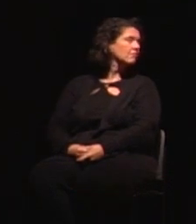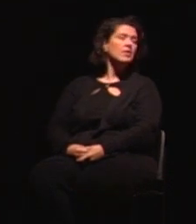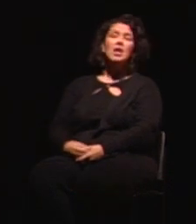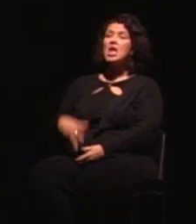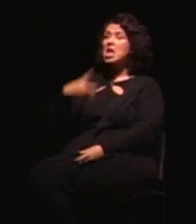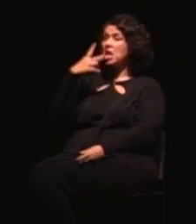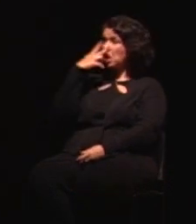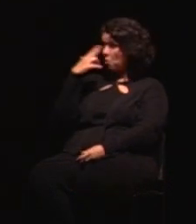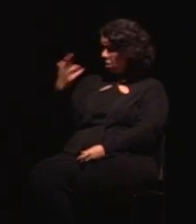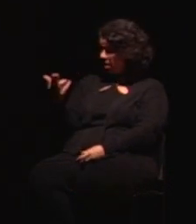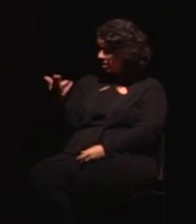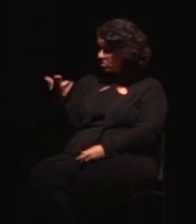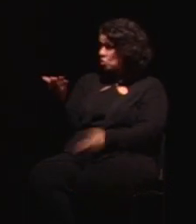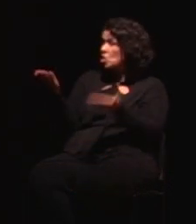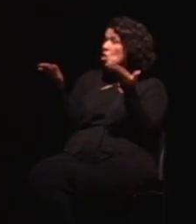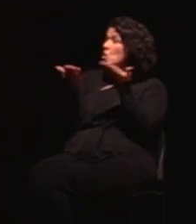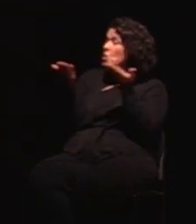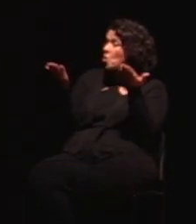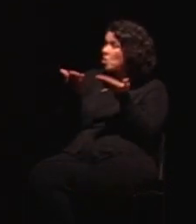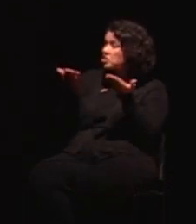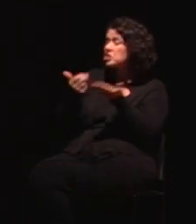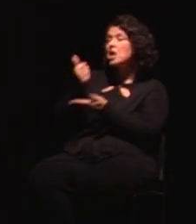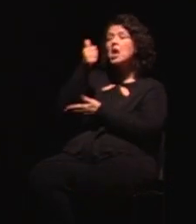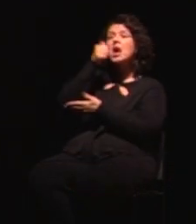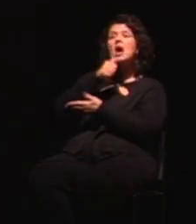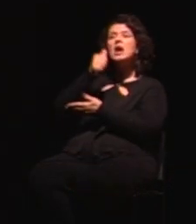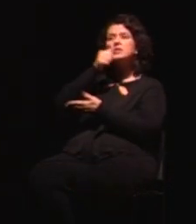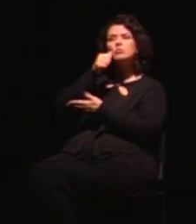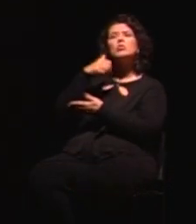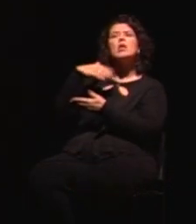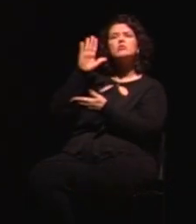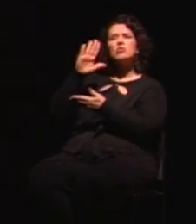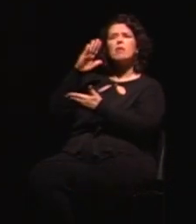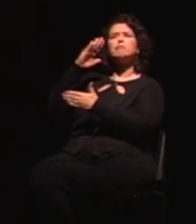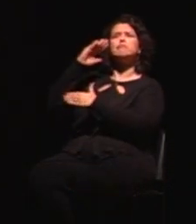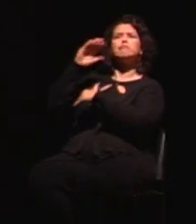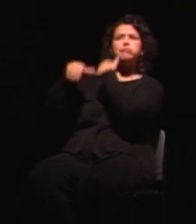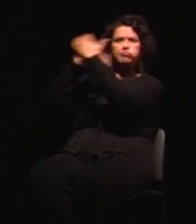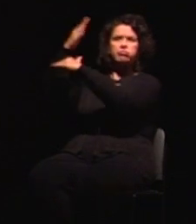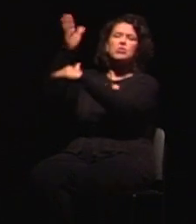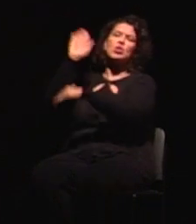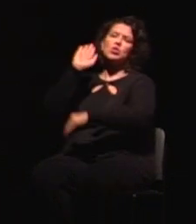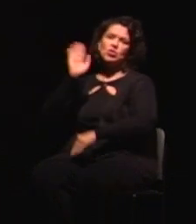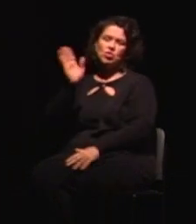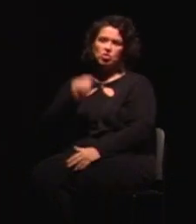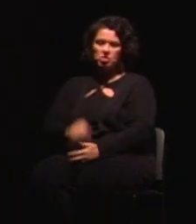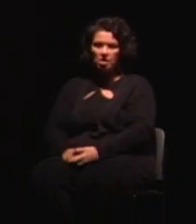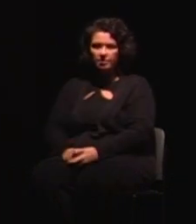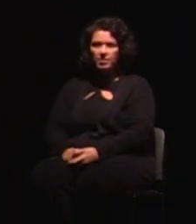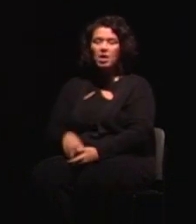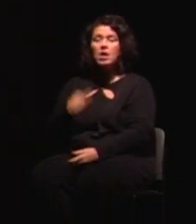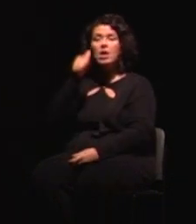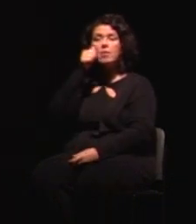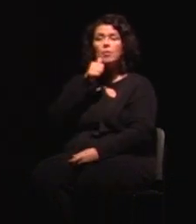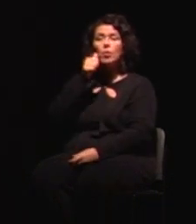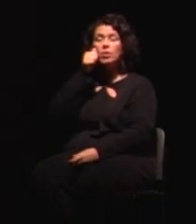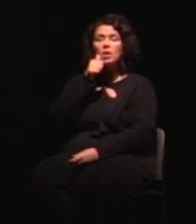de baixo, né? Porque as mulheres estão mais avançadas, as mulheres estão mais